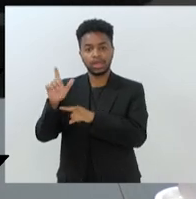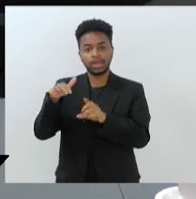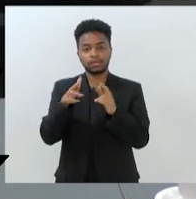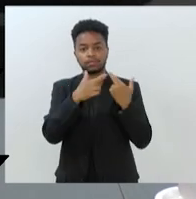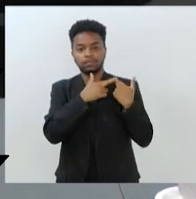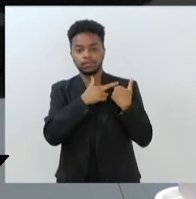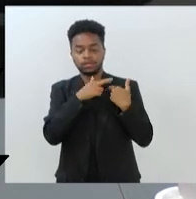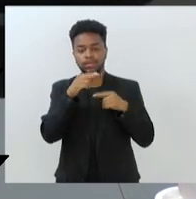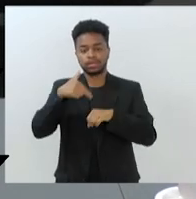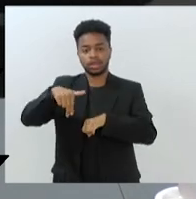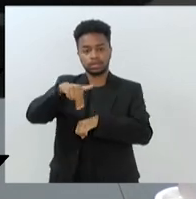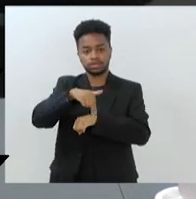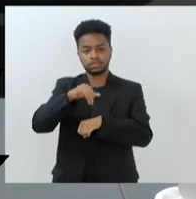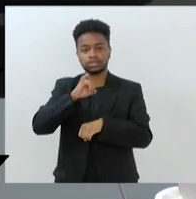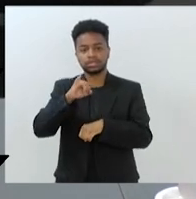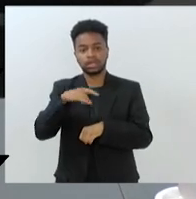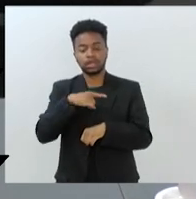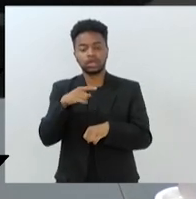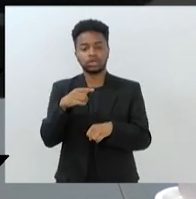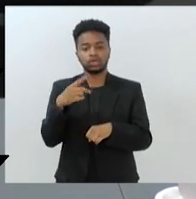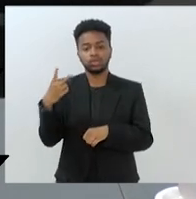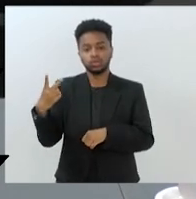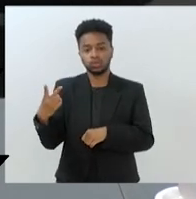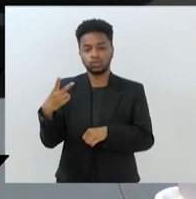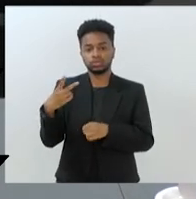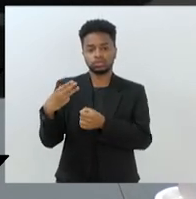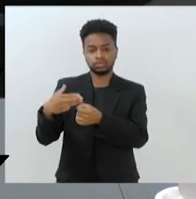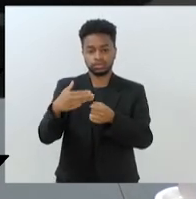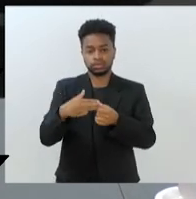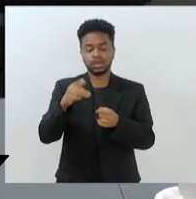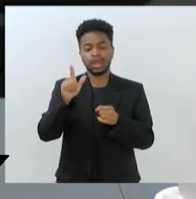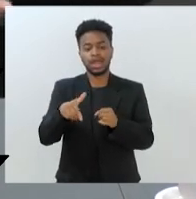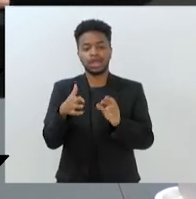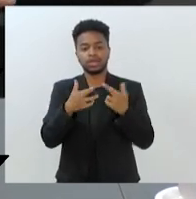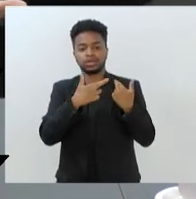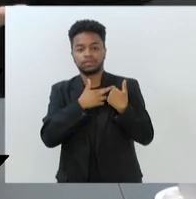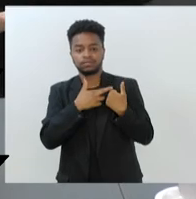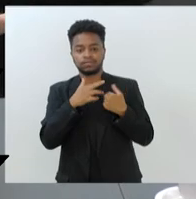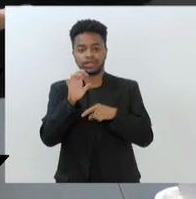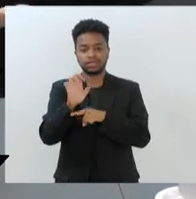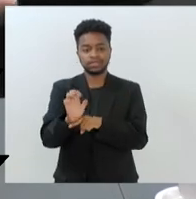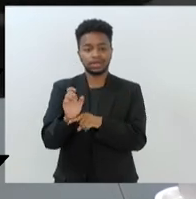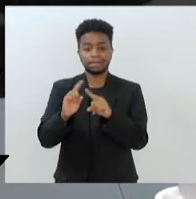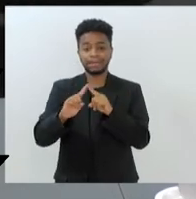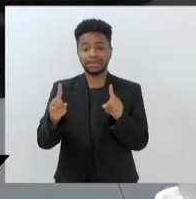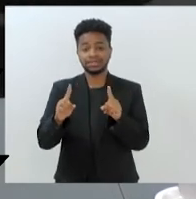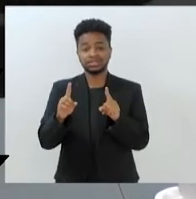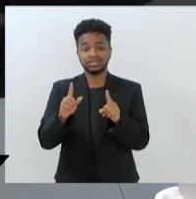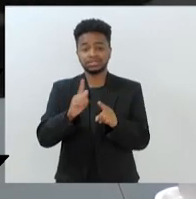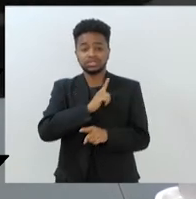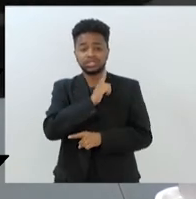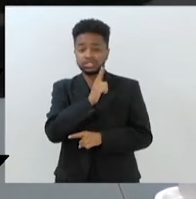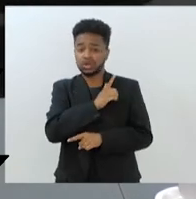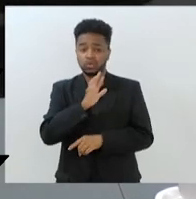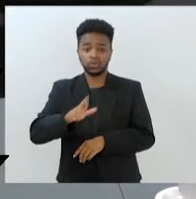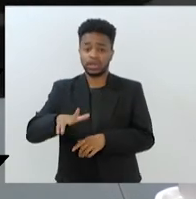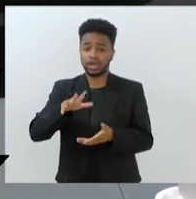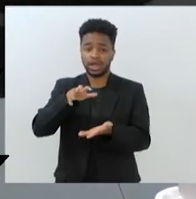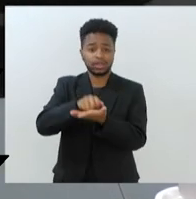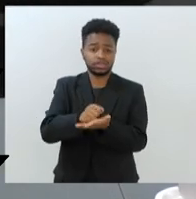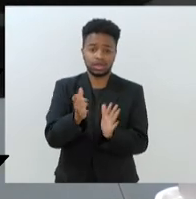corta dois municípios, a competência do Estado. Mas é isso do ponto de vista da gestão, não do ponto de vista de cadastro. Como é que você